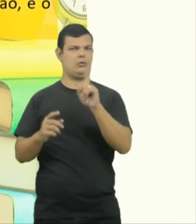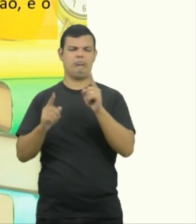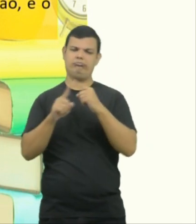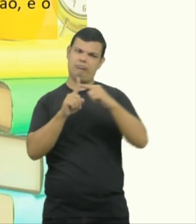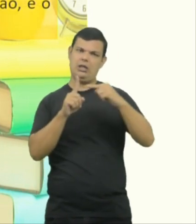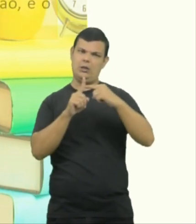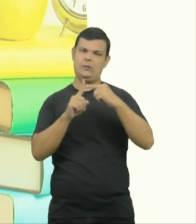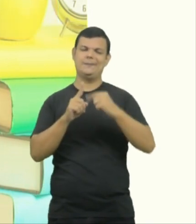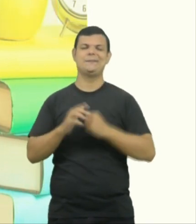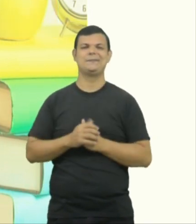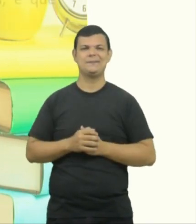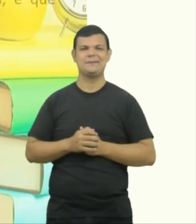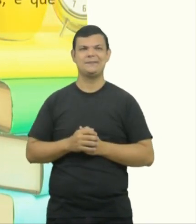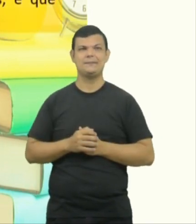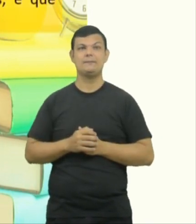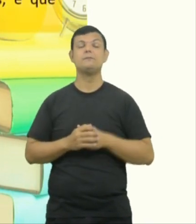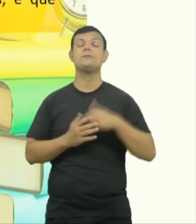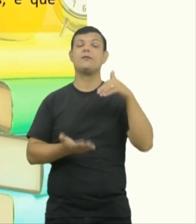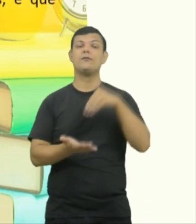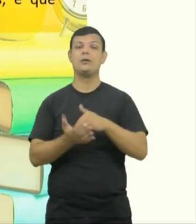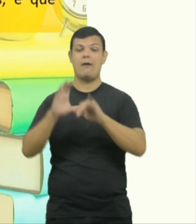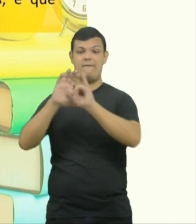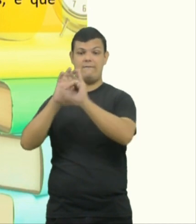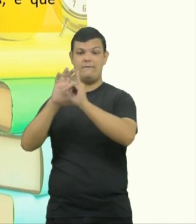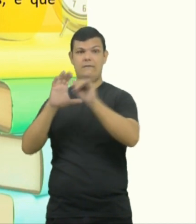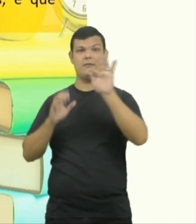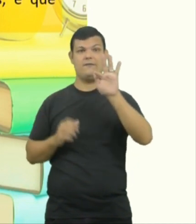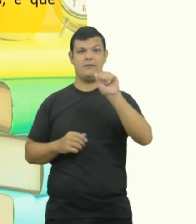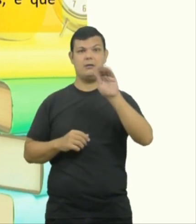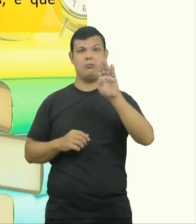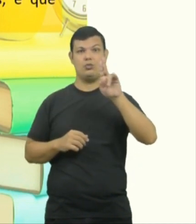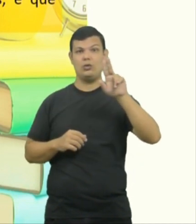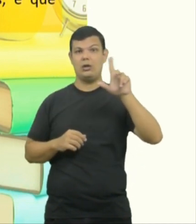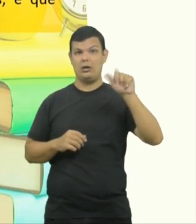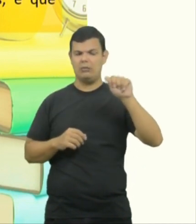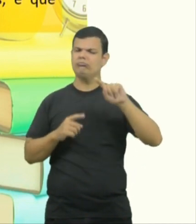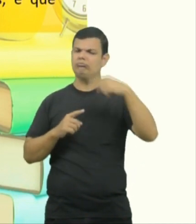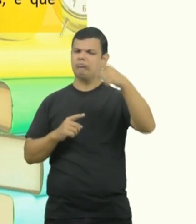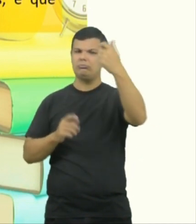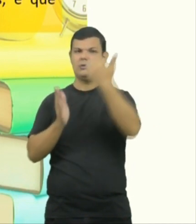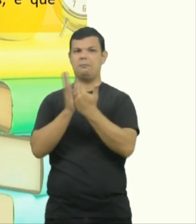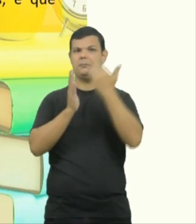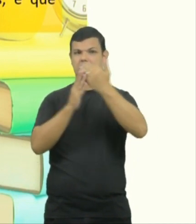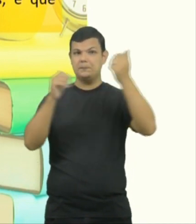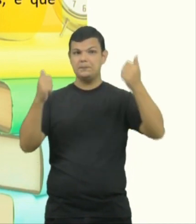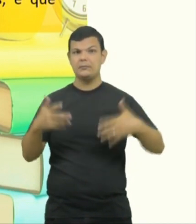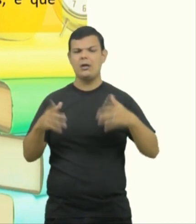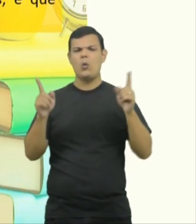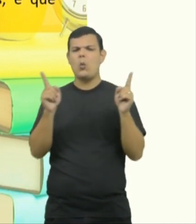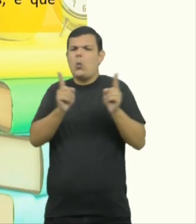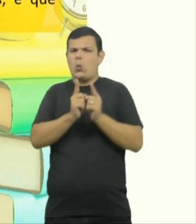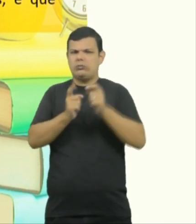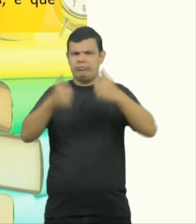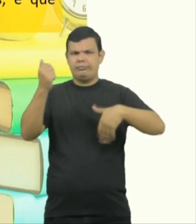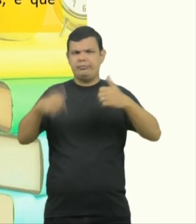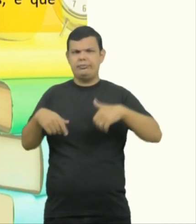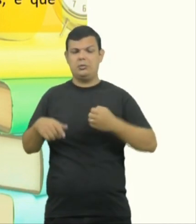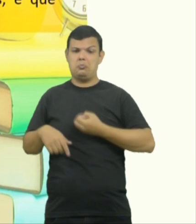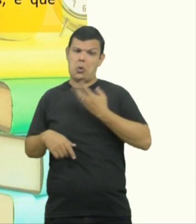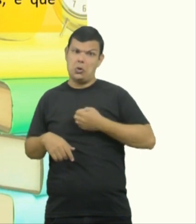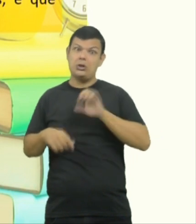longo, tá bom? E por fim, a fábula, que é um gênero textual que nós ainda estudaremos, que é uma curta narrativa em prosa